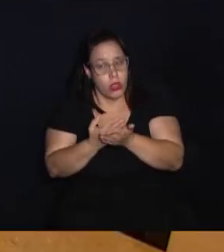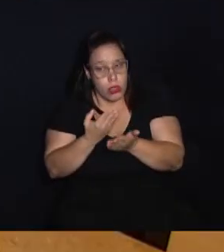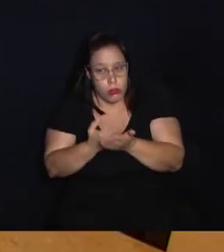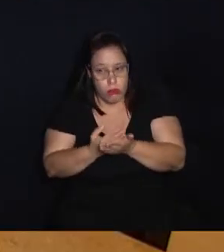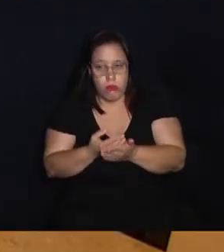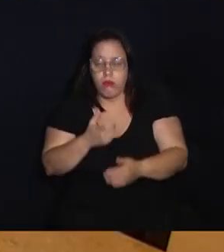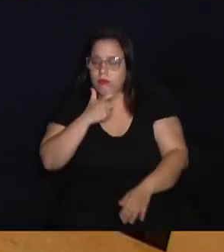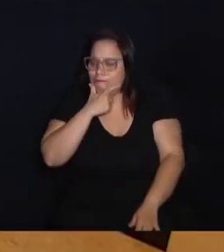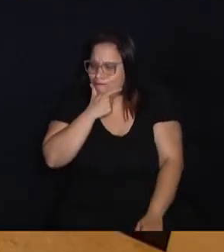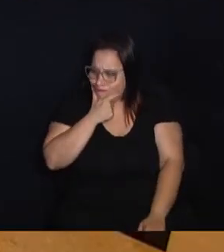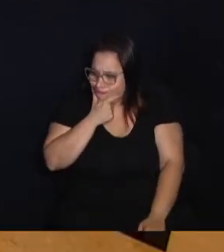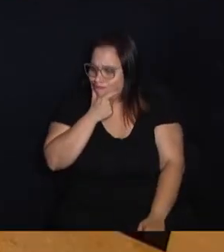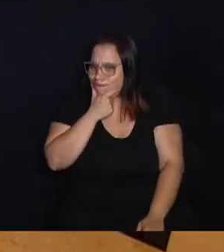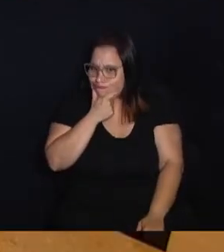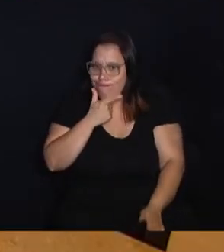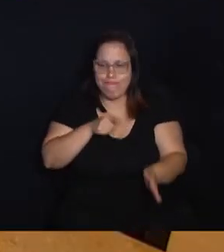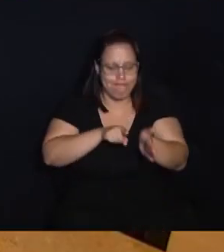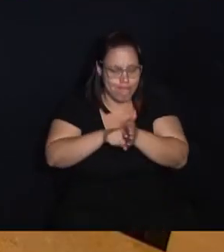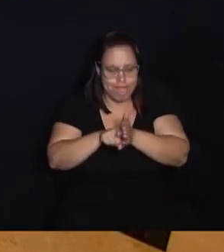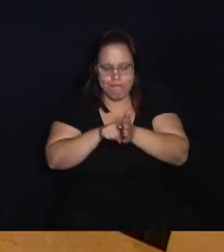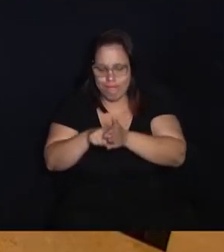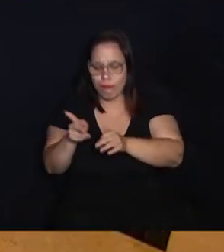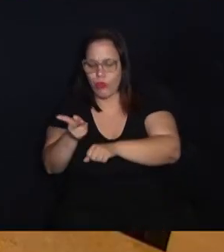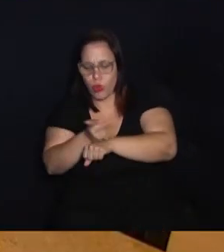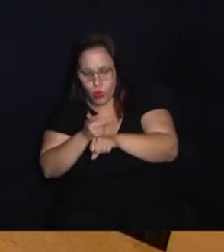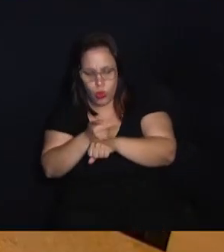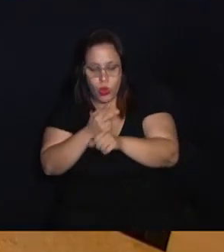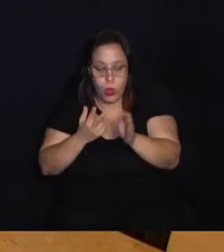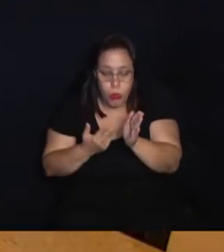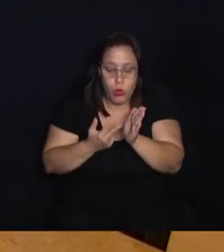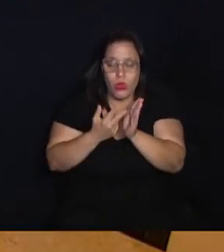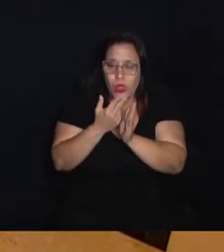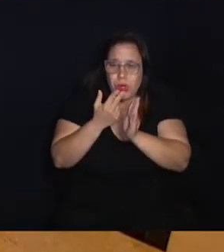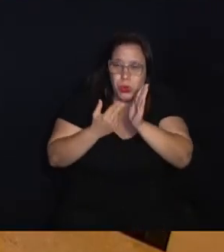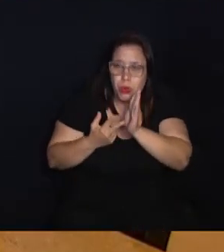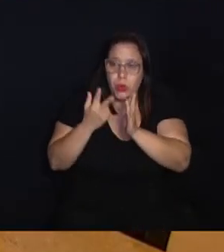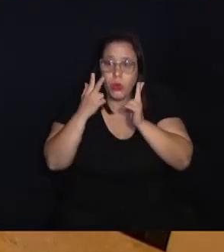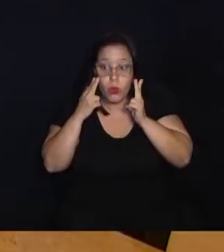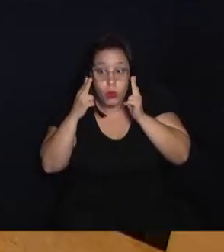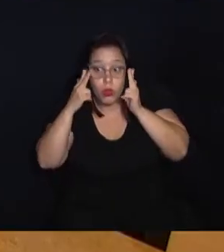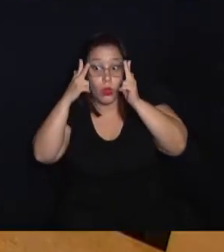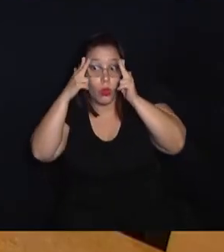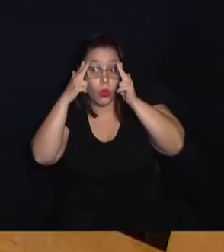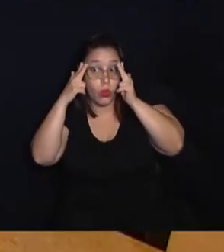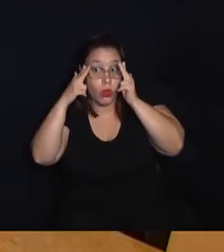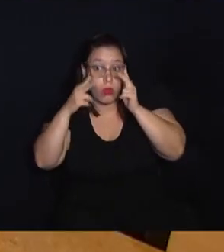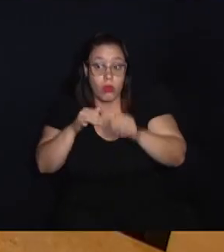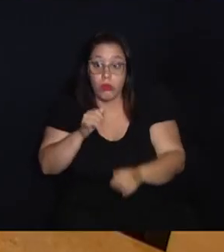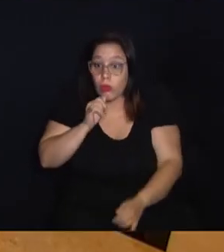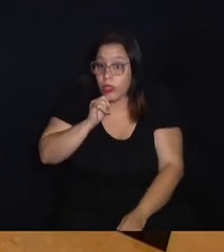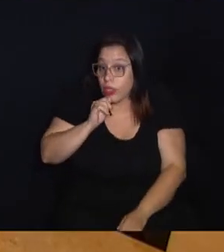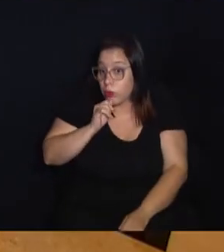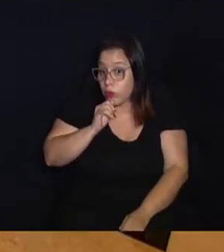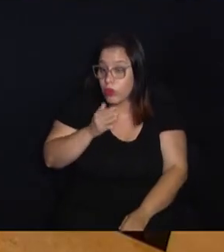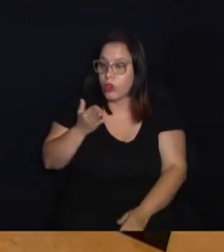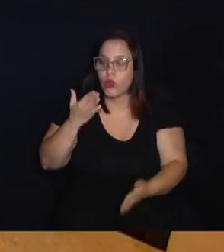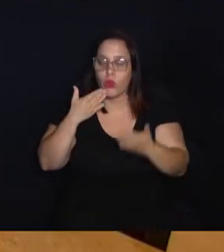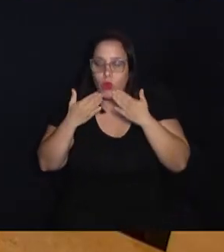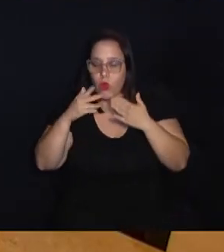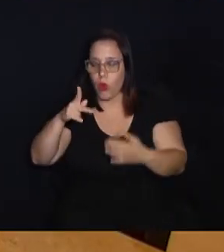critério. Então nós estamos sendo muito procurados por cirurgias oculares. Então nós conversamos com o Penido,